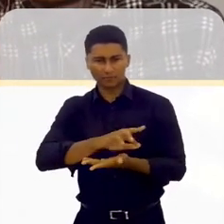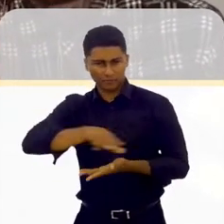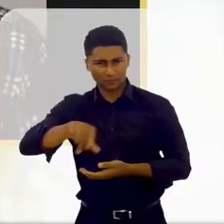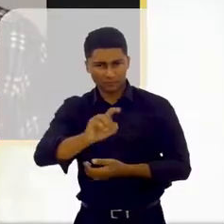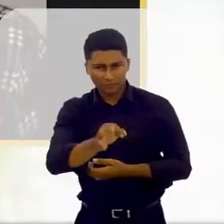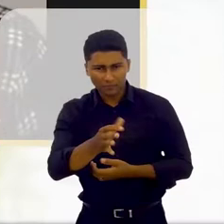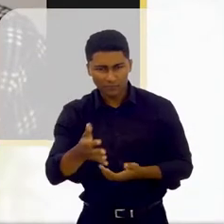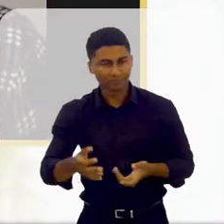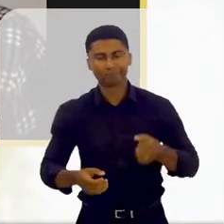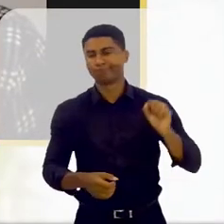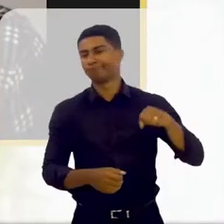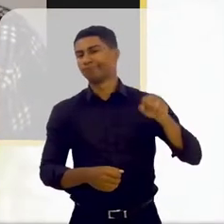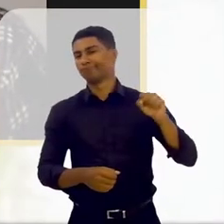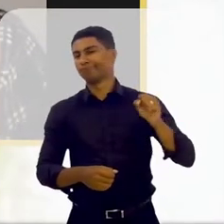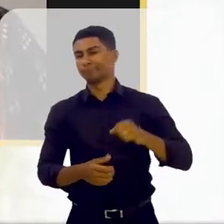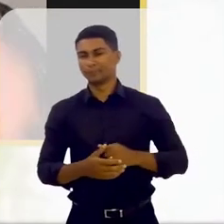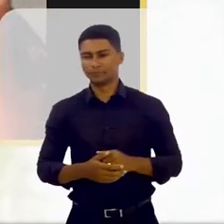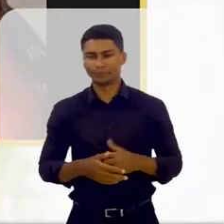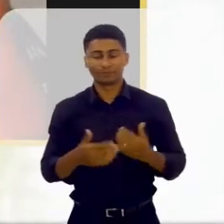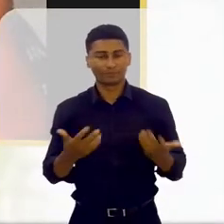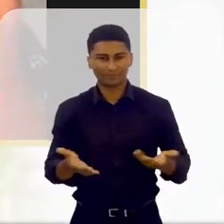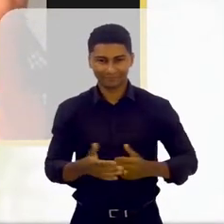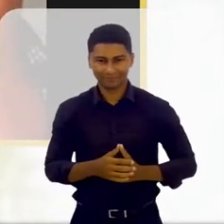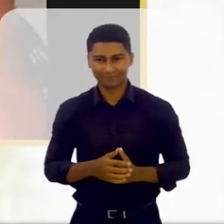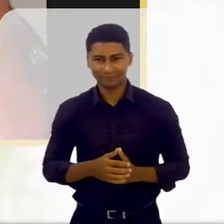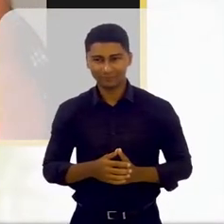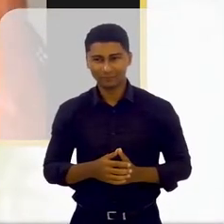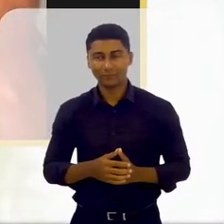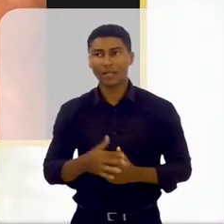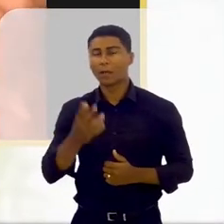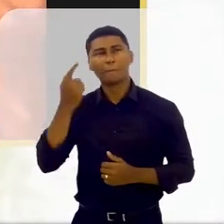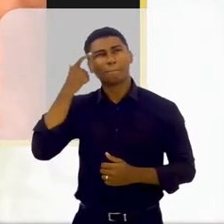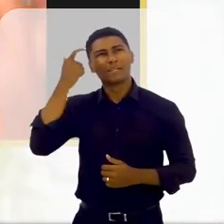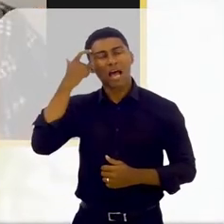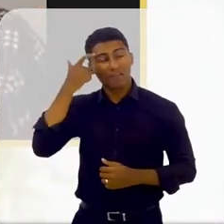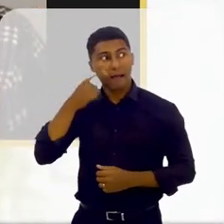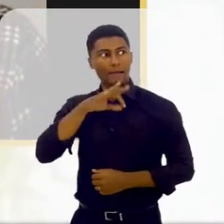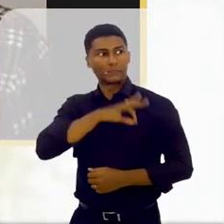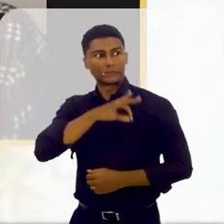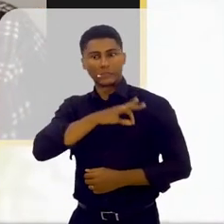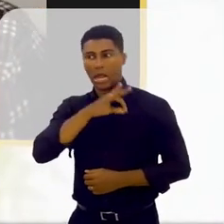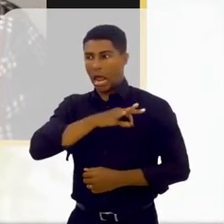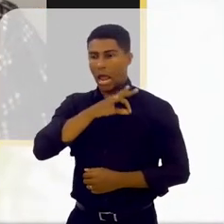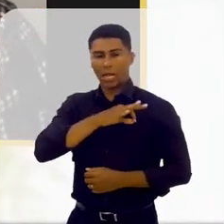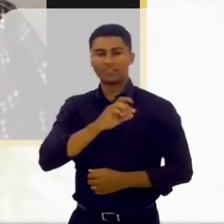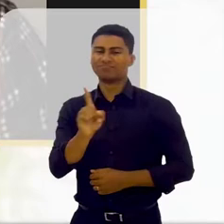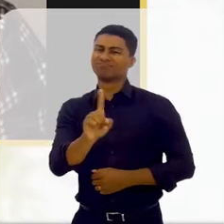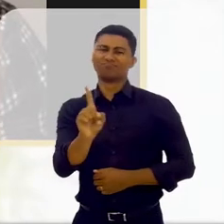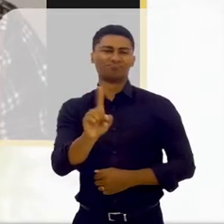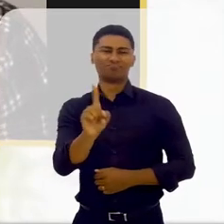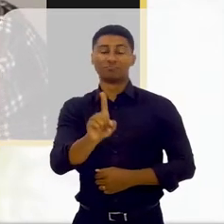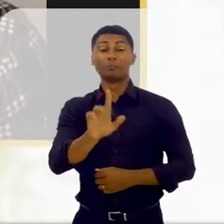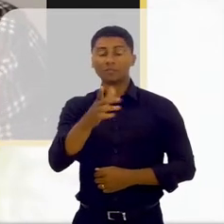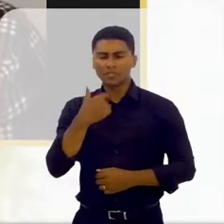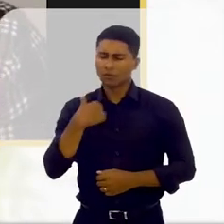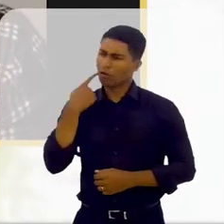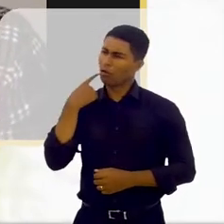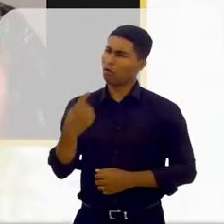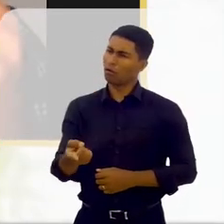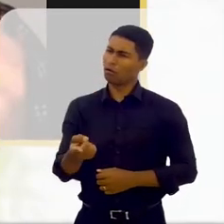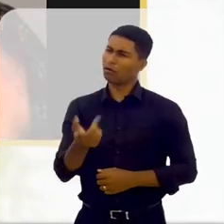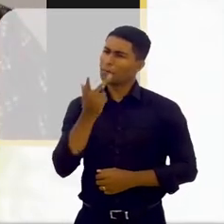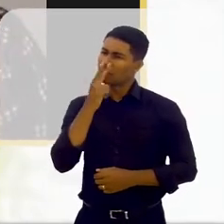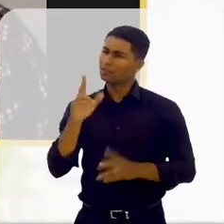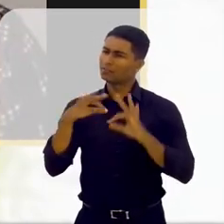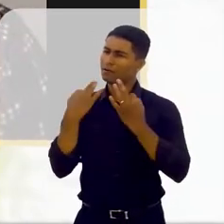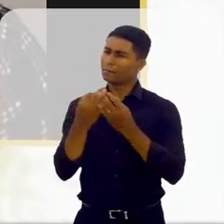pessoas. Sim, e nem pensando nem falando da remuneração, né, do dinheiro, nem nada disso, mas é porque eu via que era uma coisa que